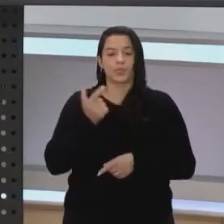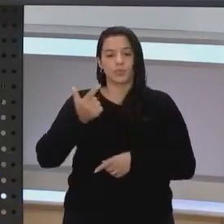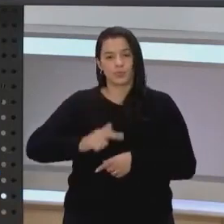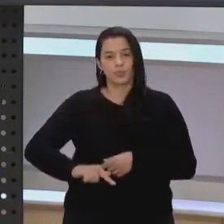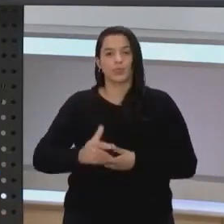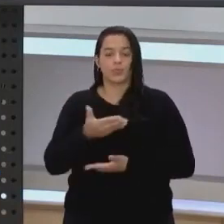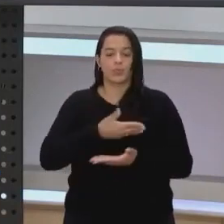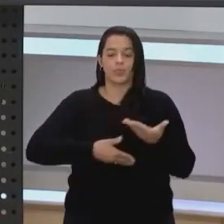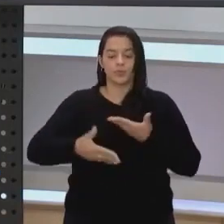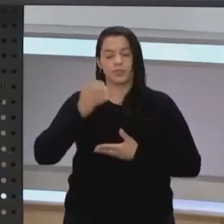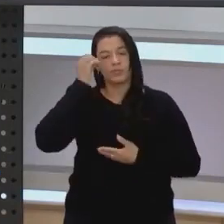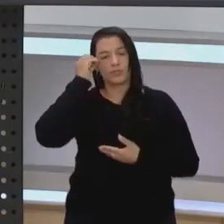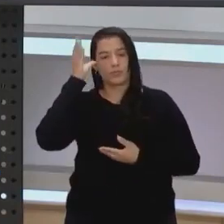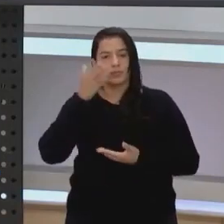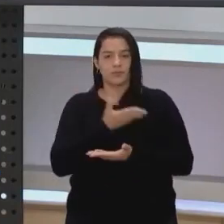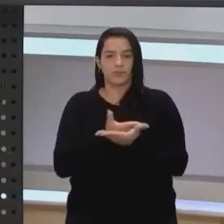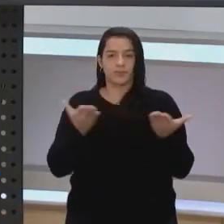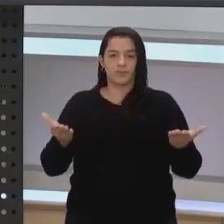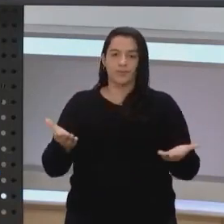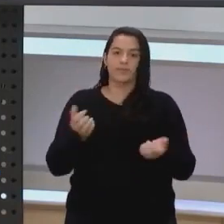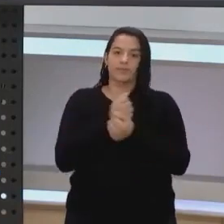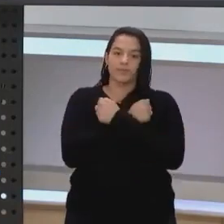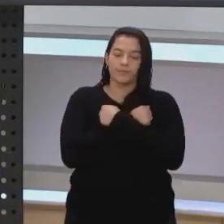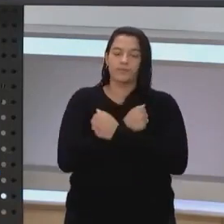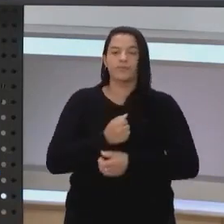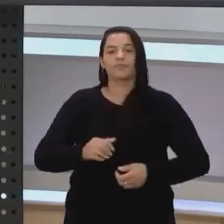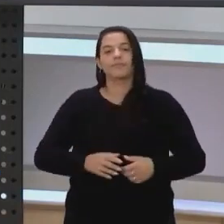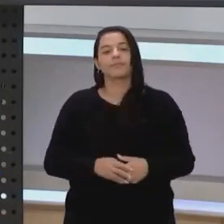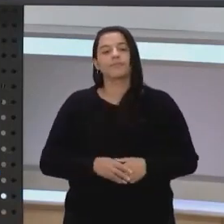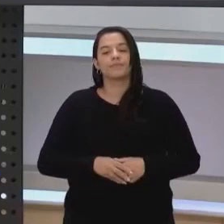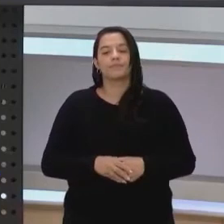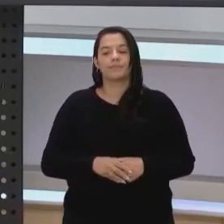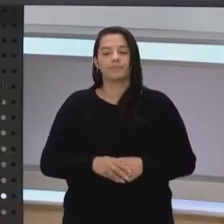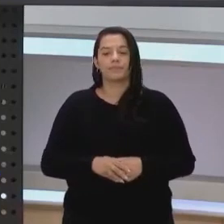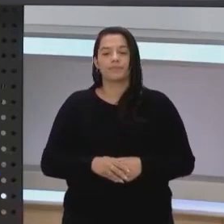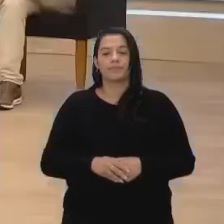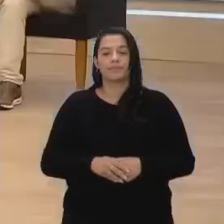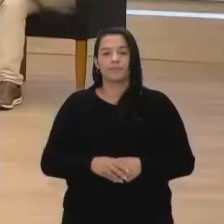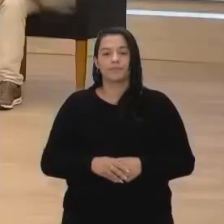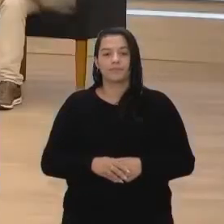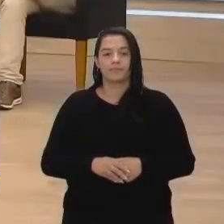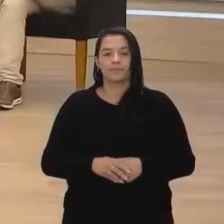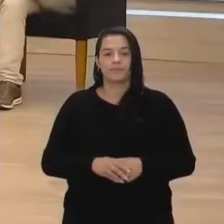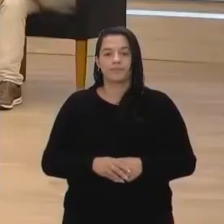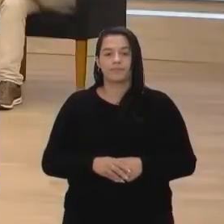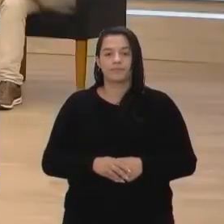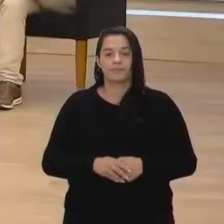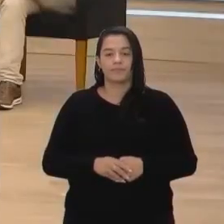compartilhando conhecimentos com vocês. Grande abraço, fiquem em paz. Até mais, turma.